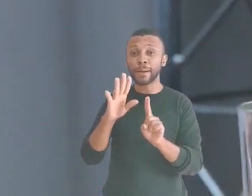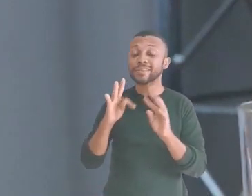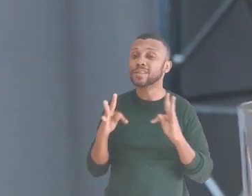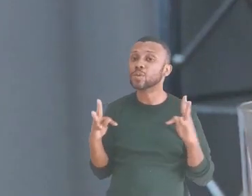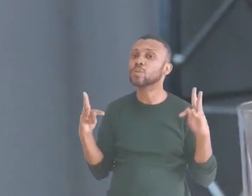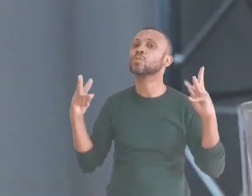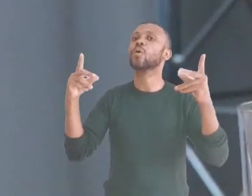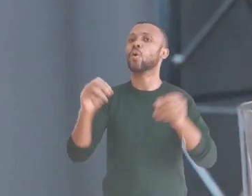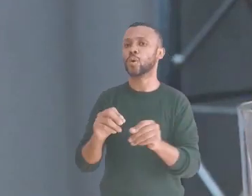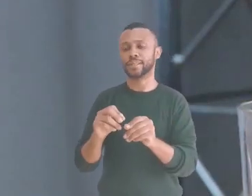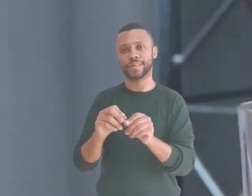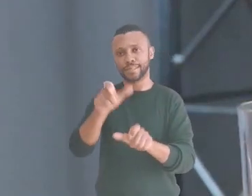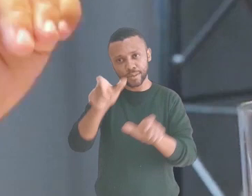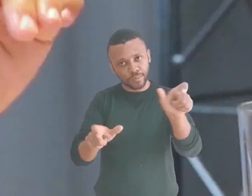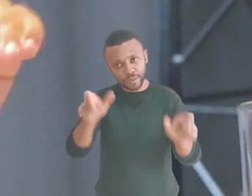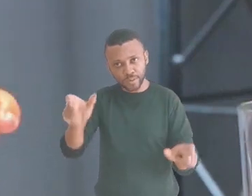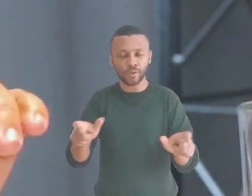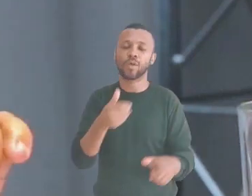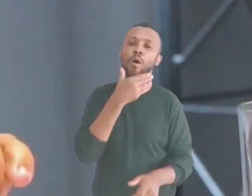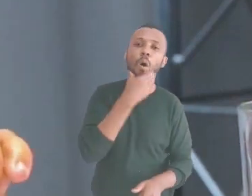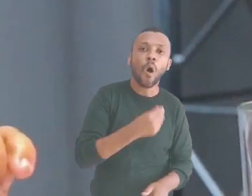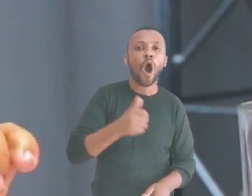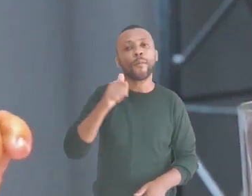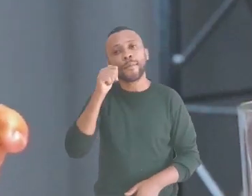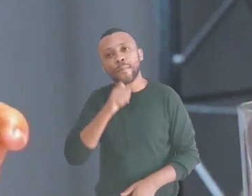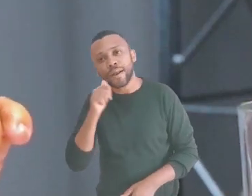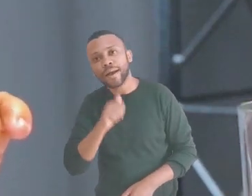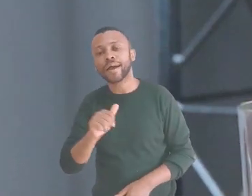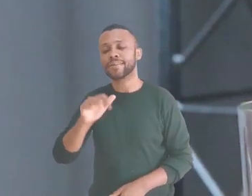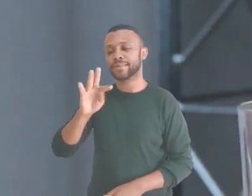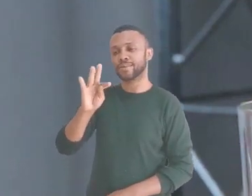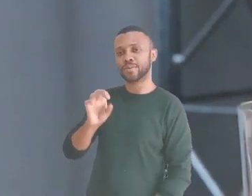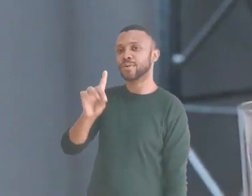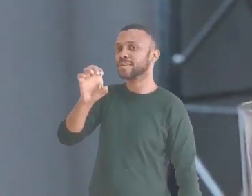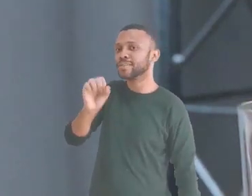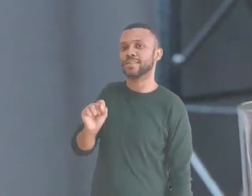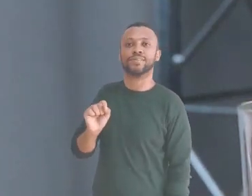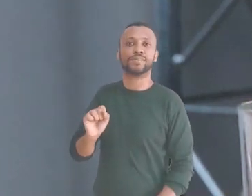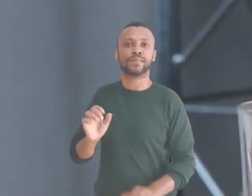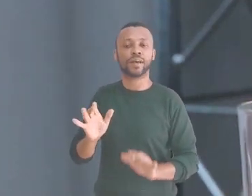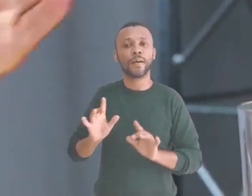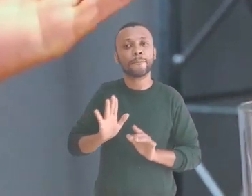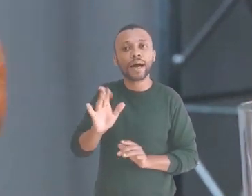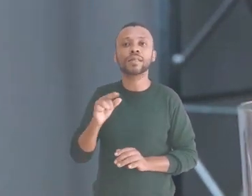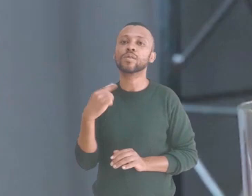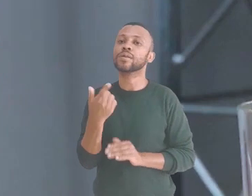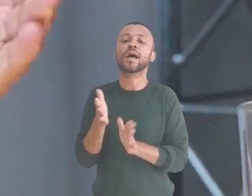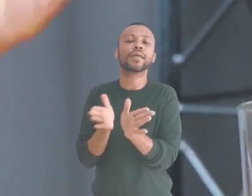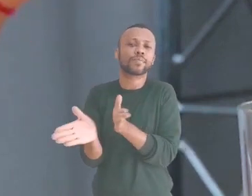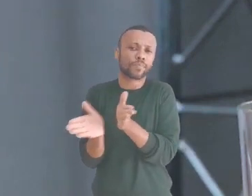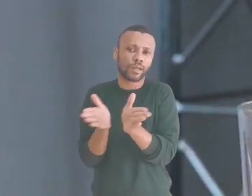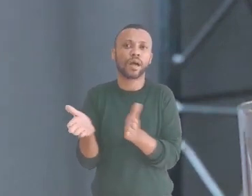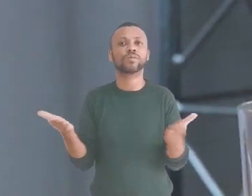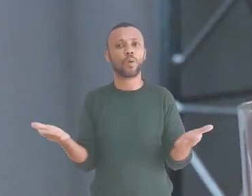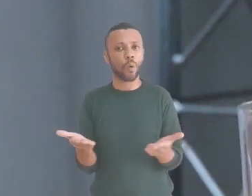Então todas, todos e todes. Então a nossa acessibilidade, hoje, um